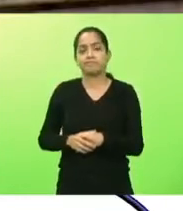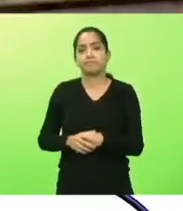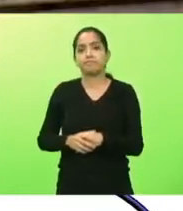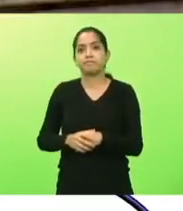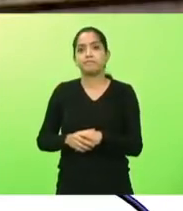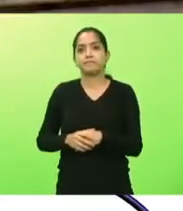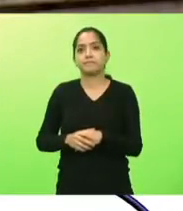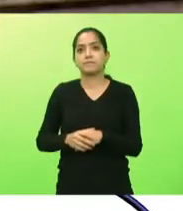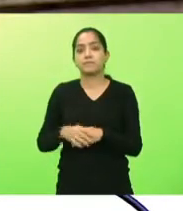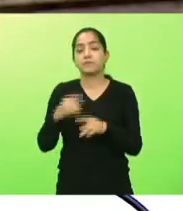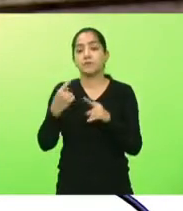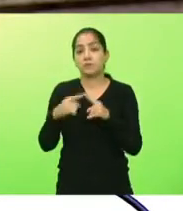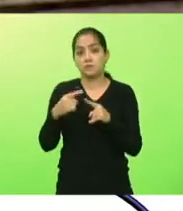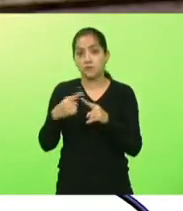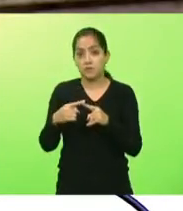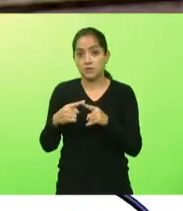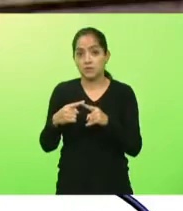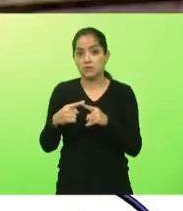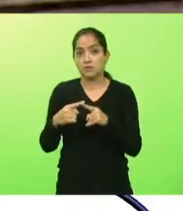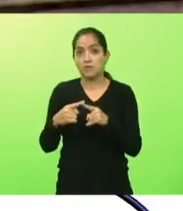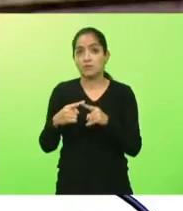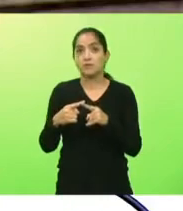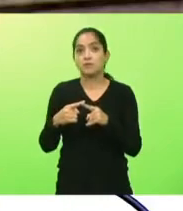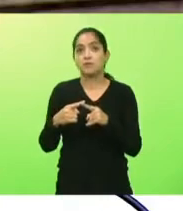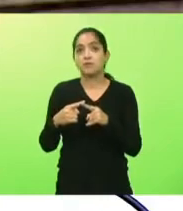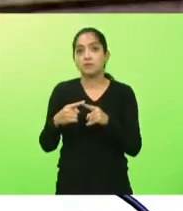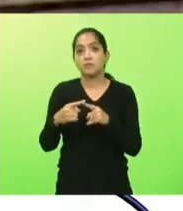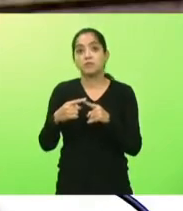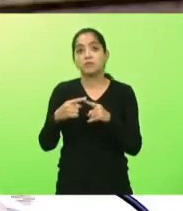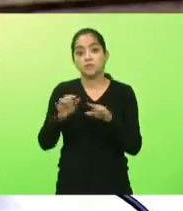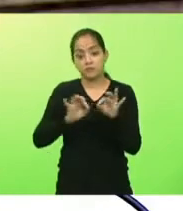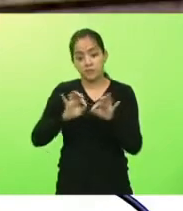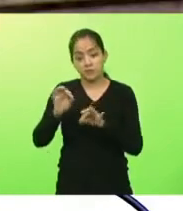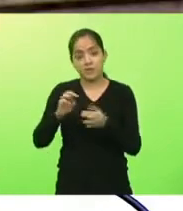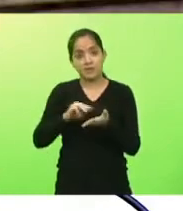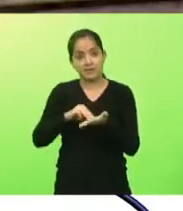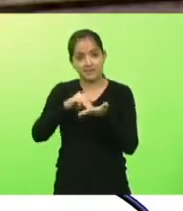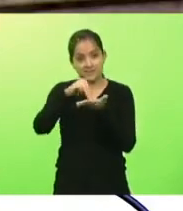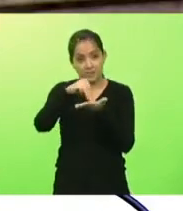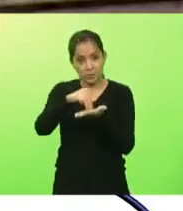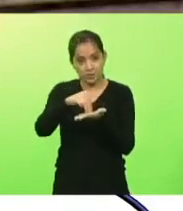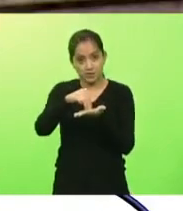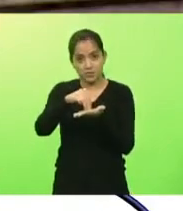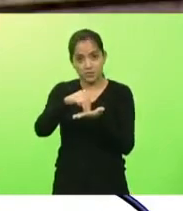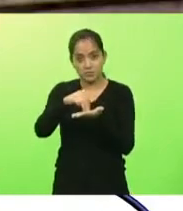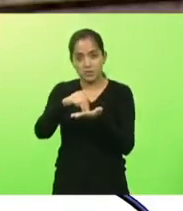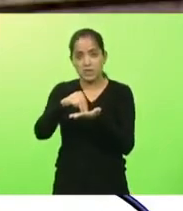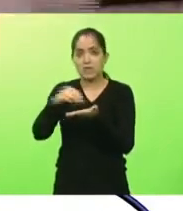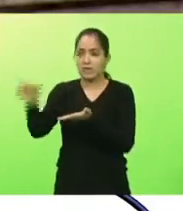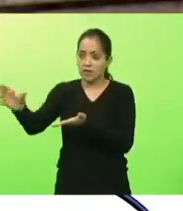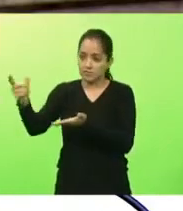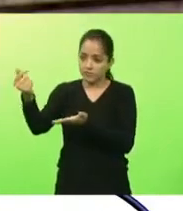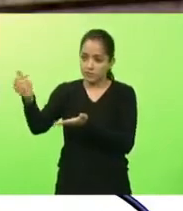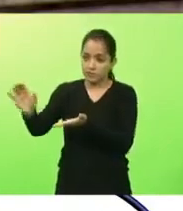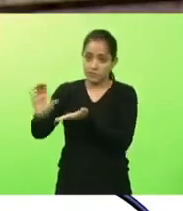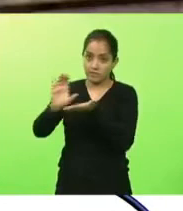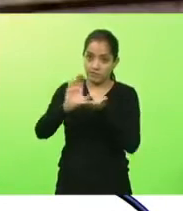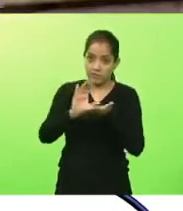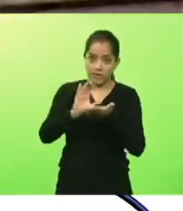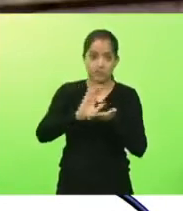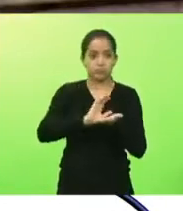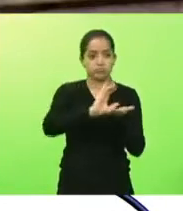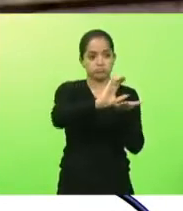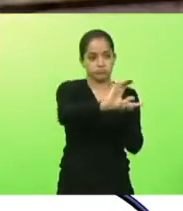Por quê? Por isso que eu estou aqui fazendo essa moção. Por quê? O que está acontecendo? Está vindo as verbas, os prefeitos estão usando,